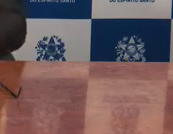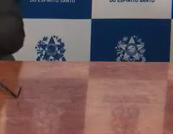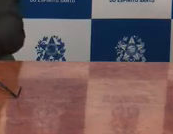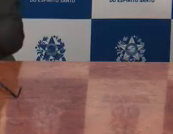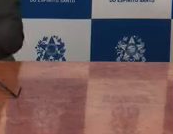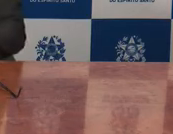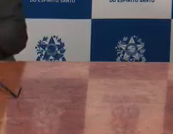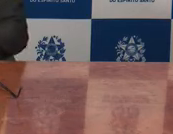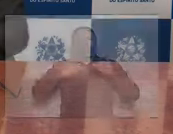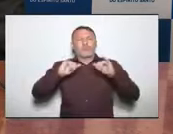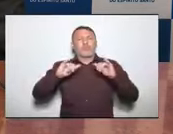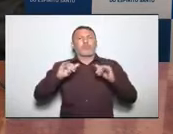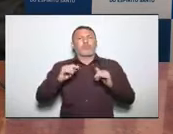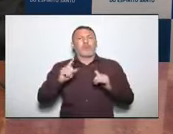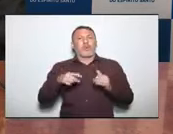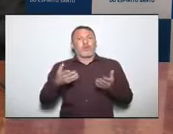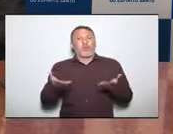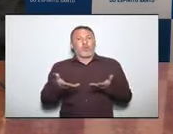de hoje, que